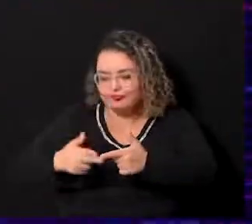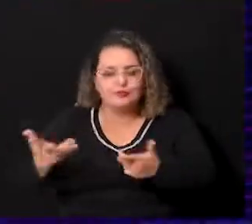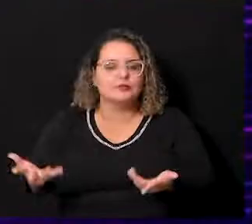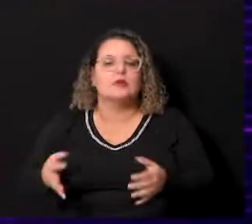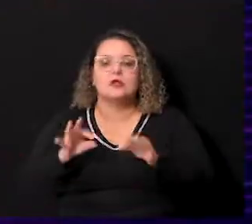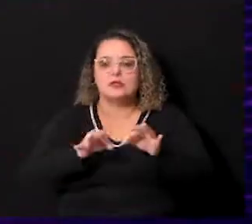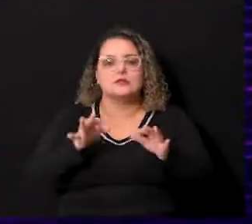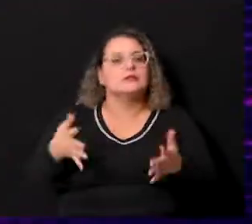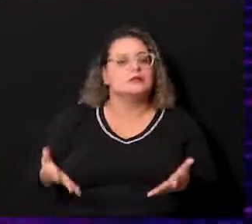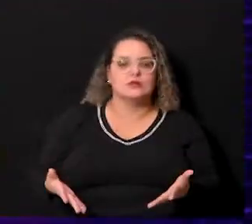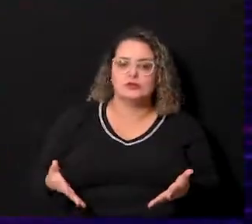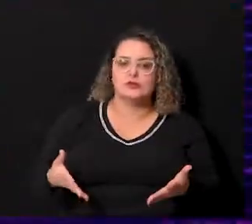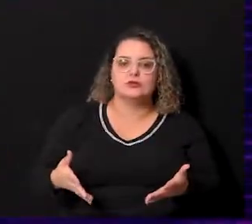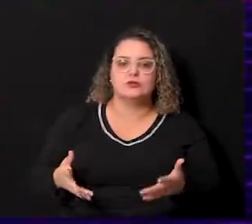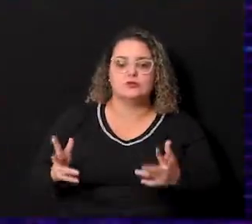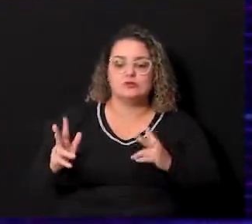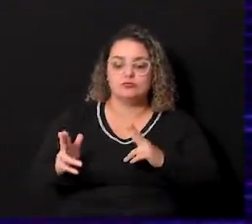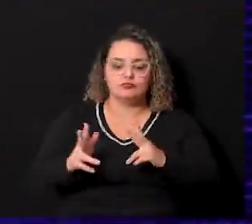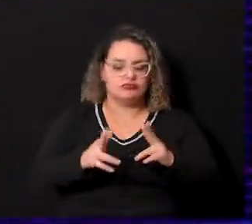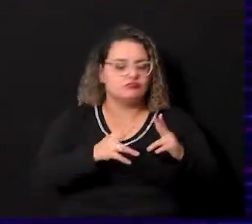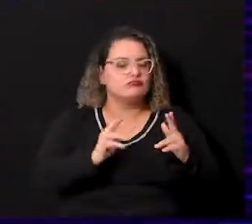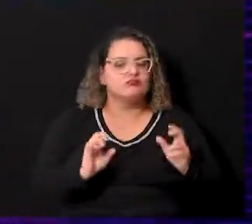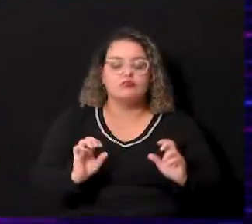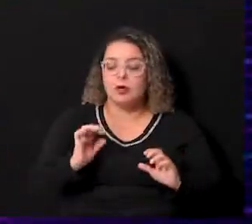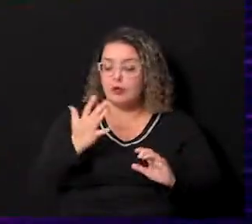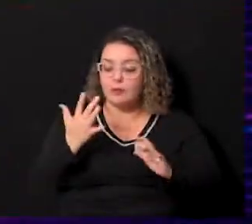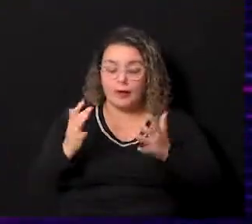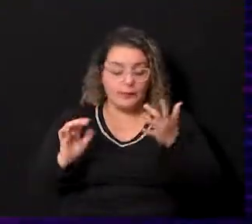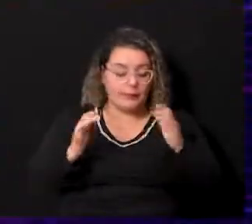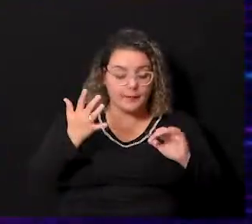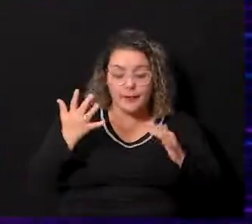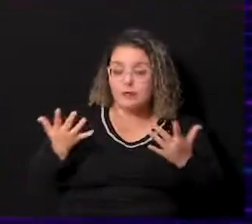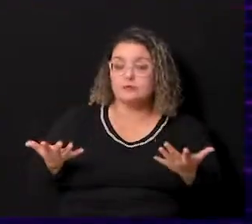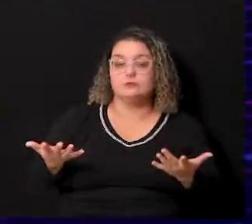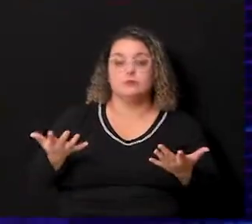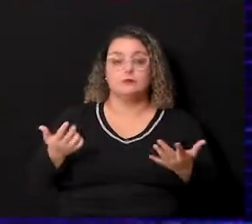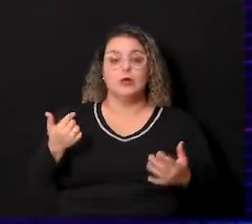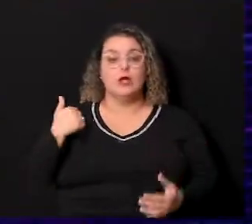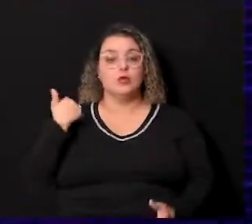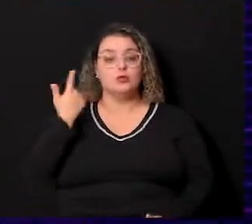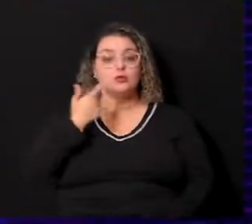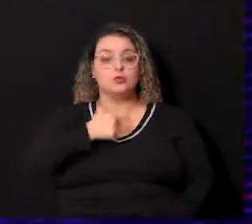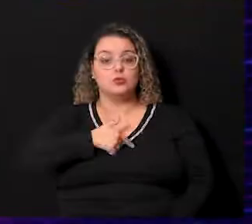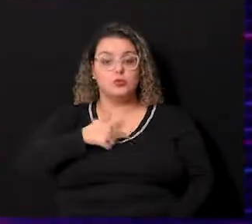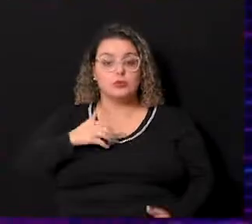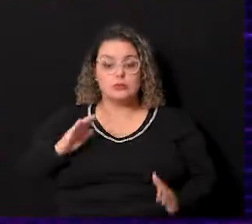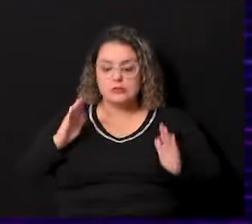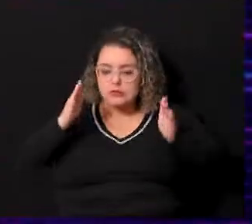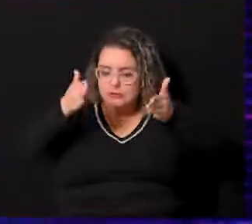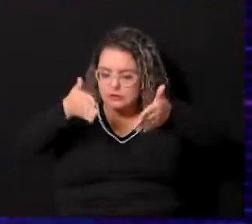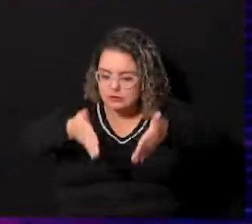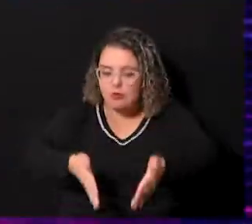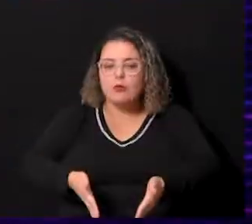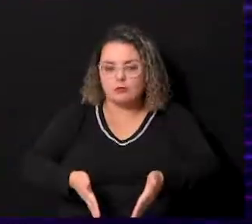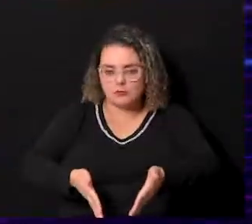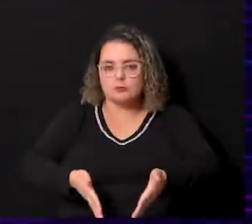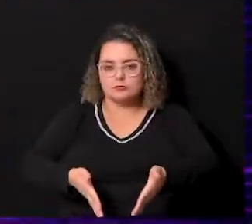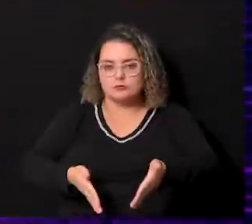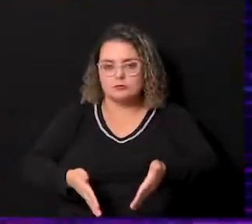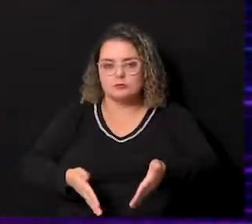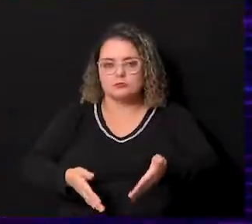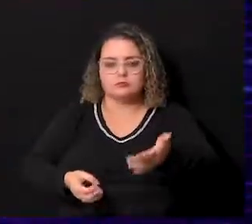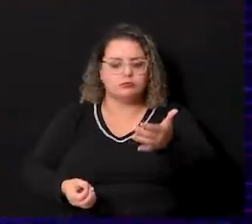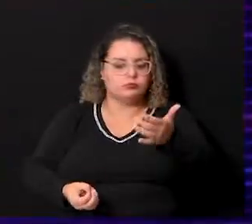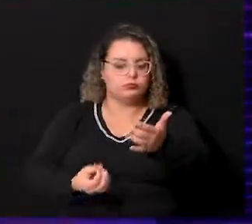então vai descobrindo tudo isso ao mesmo tempo. E a gente se lançar nesse mundo